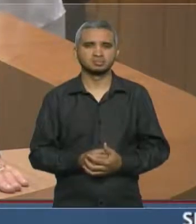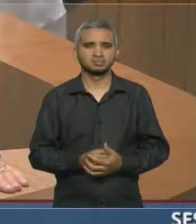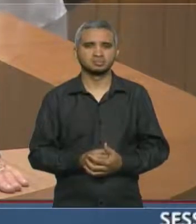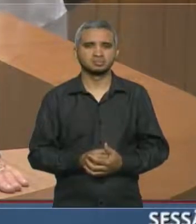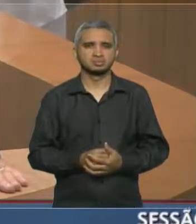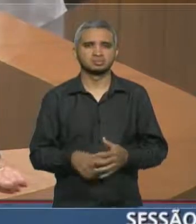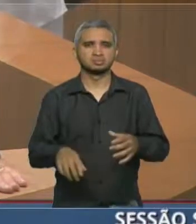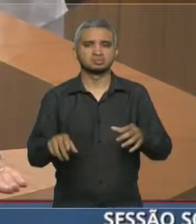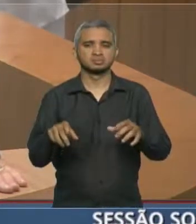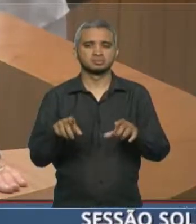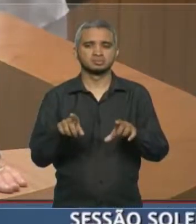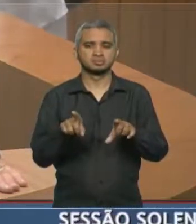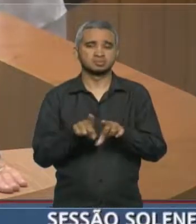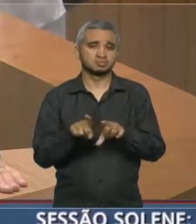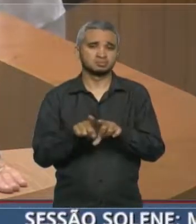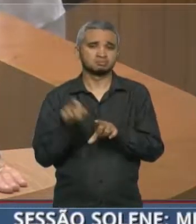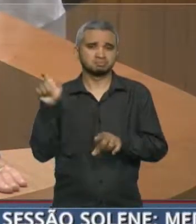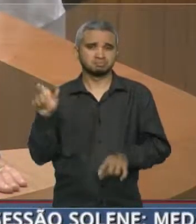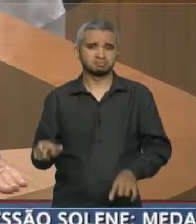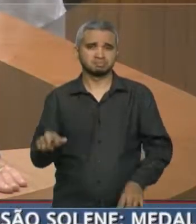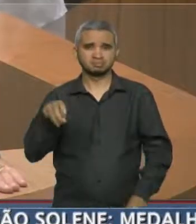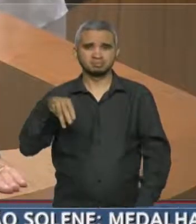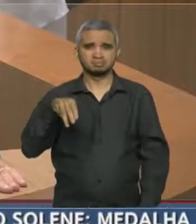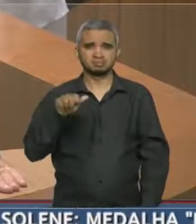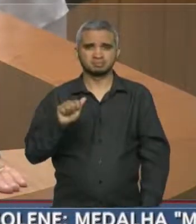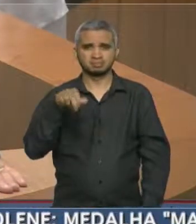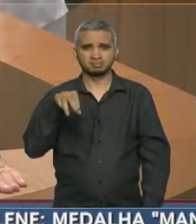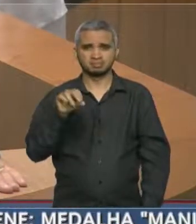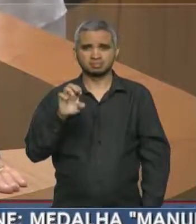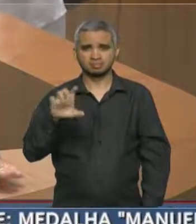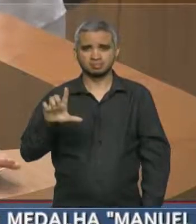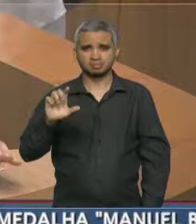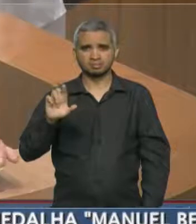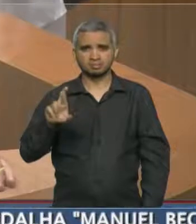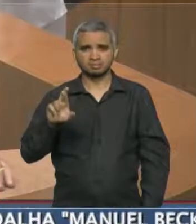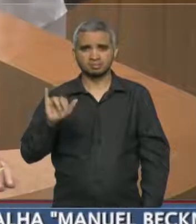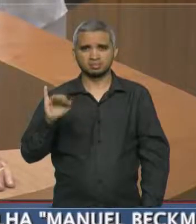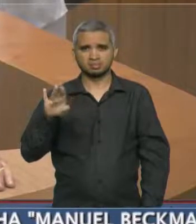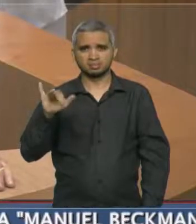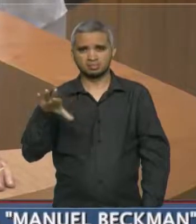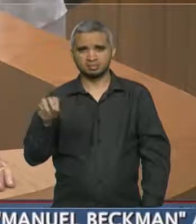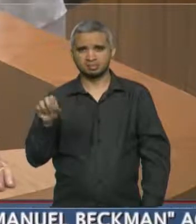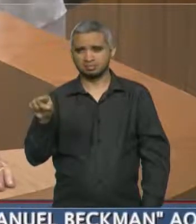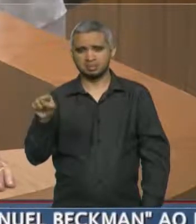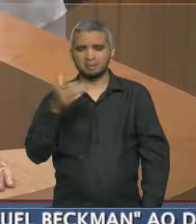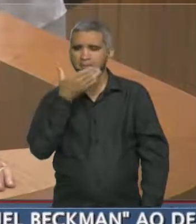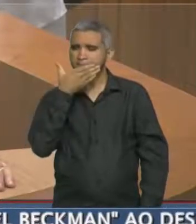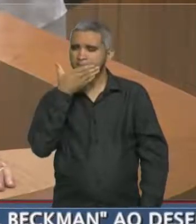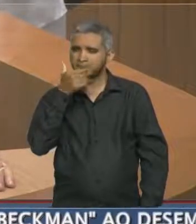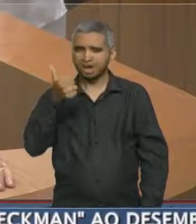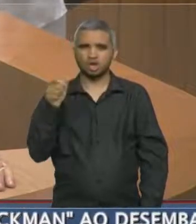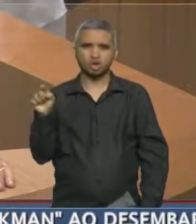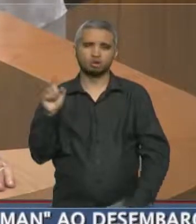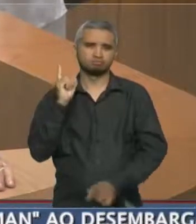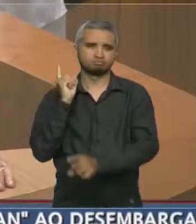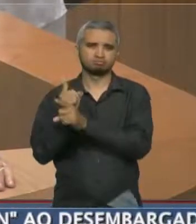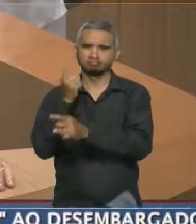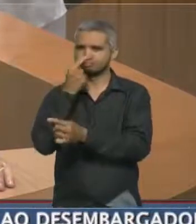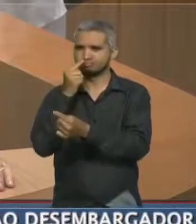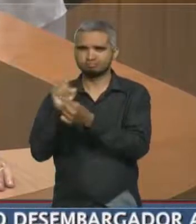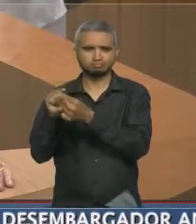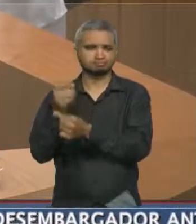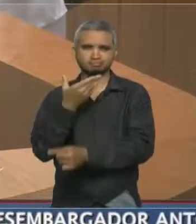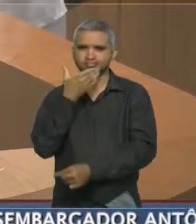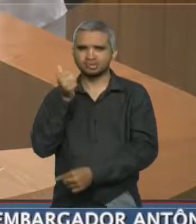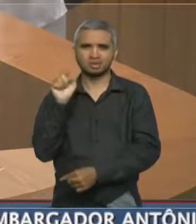como uma das pessoas melhores que eu encontrei na vida pública do Estado do Maranhão, o deputado Manuel Ribeiro.